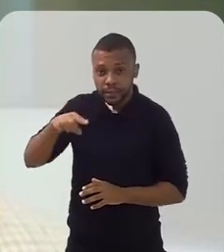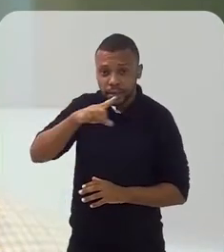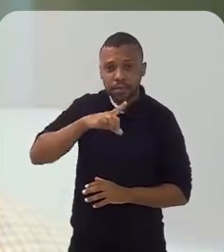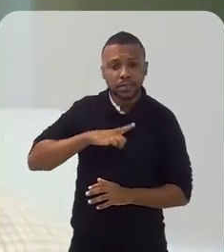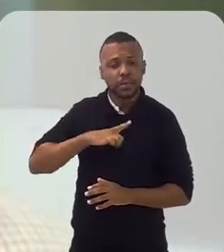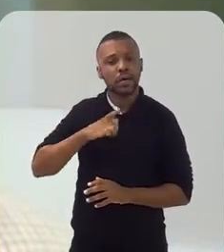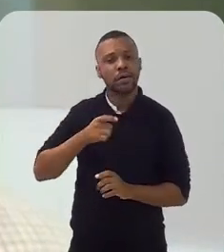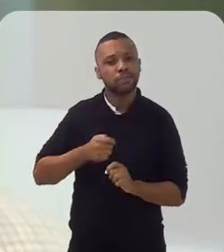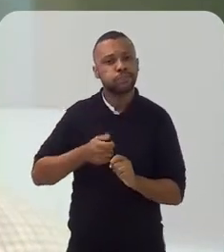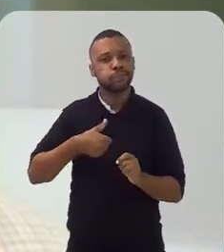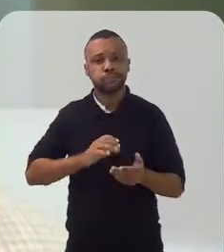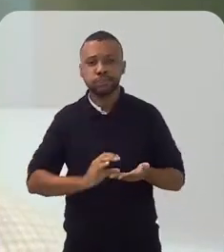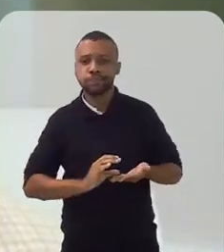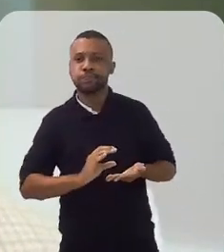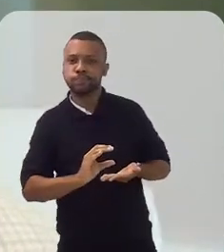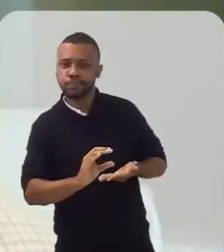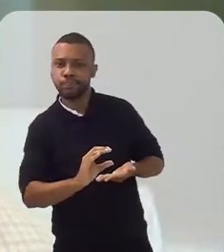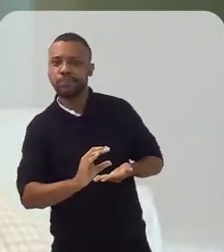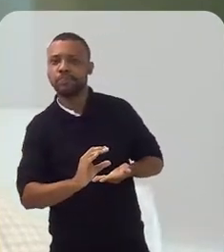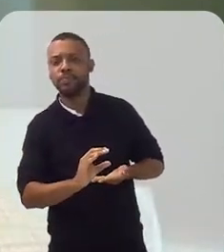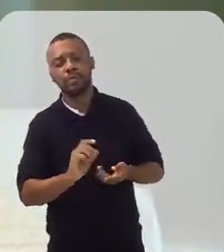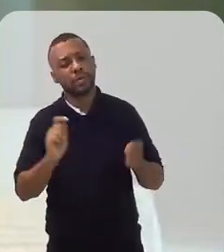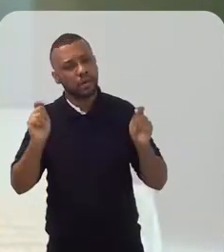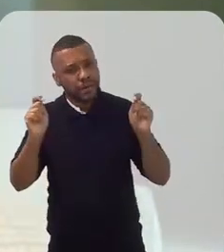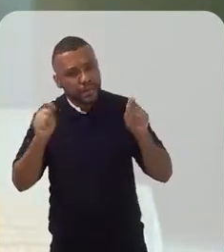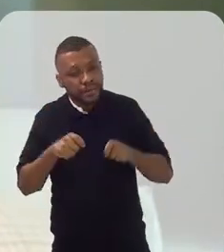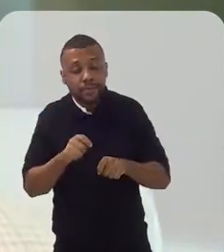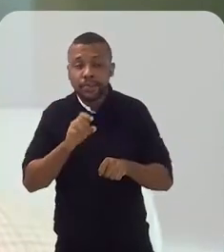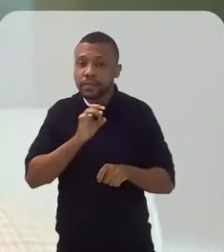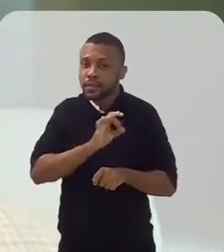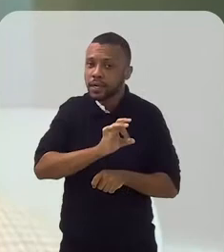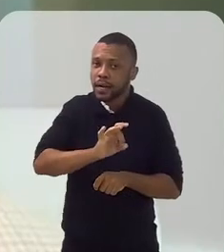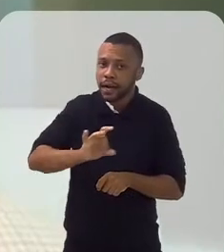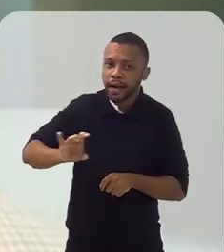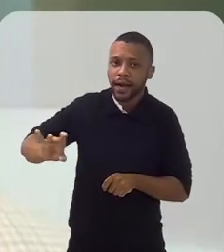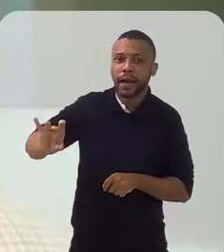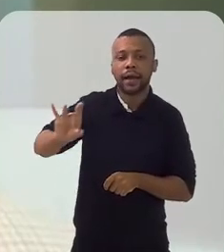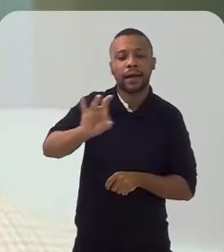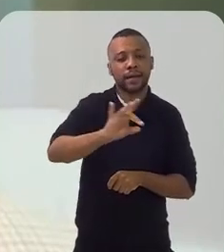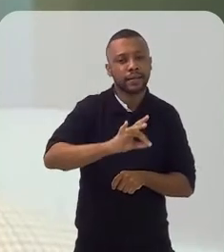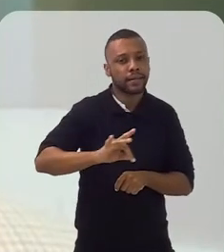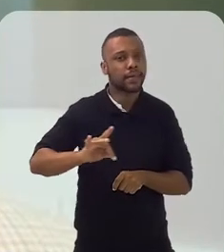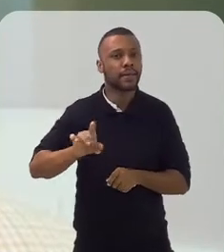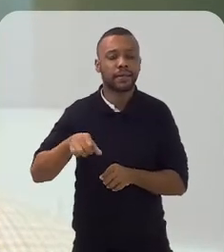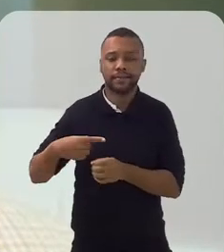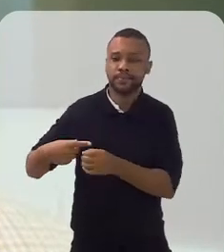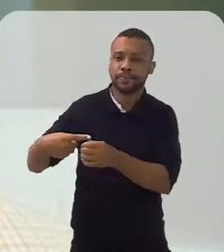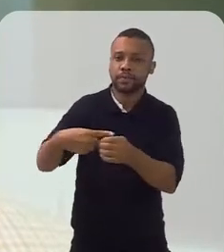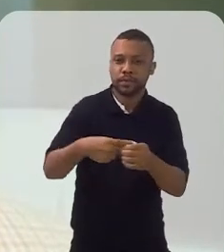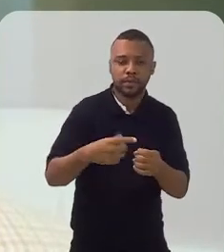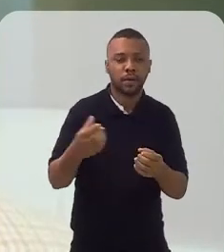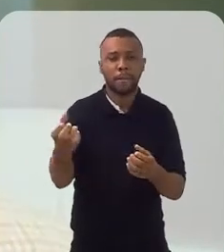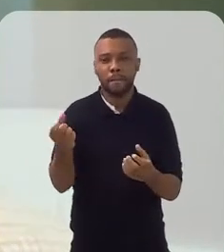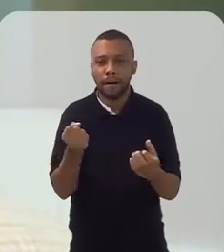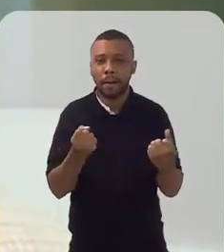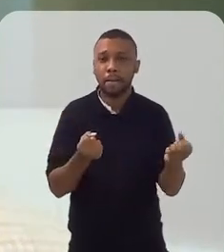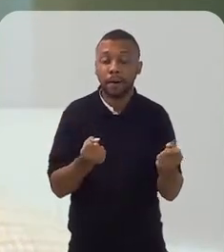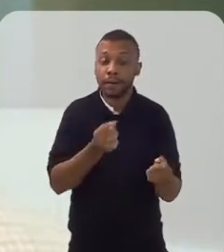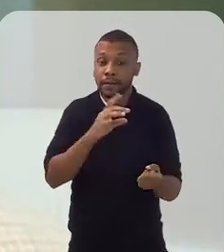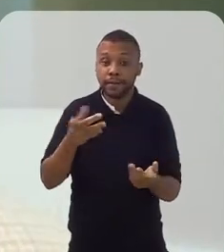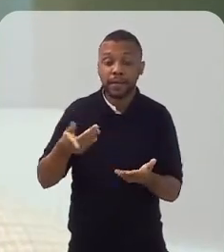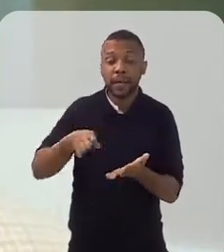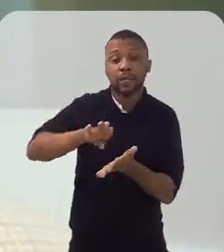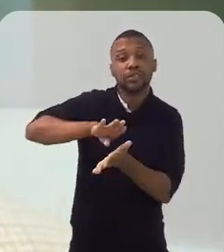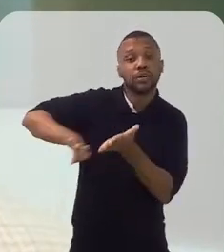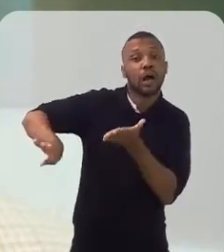você tirar a capital, ainda assim, cada cidade captou em torno, se você excluir a